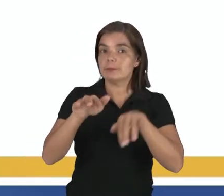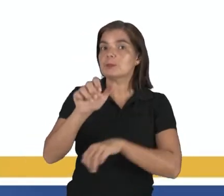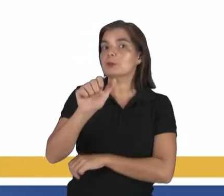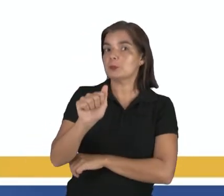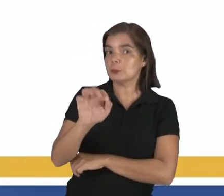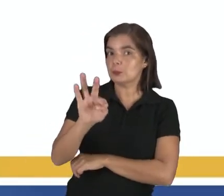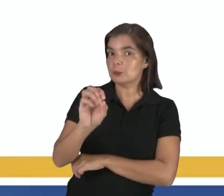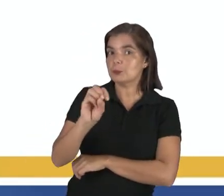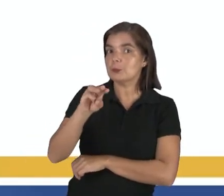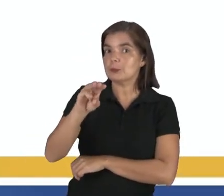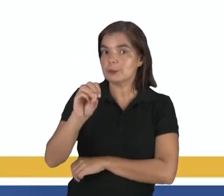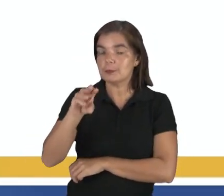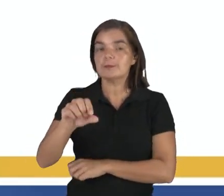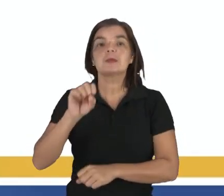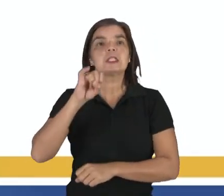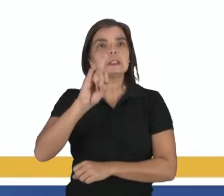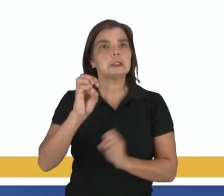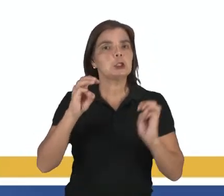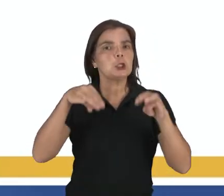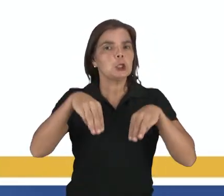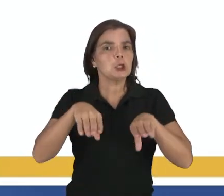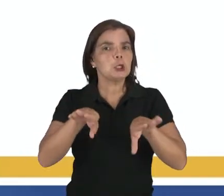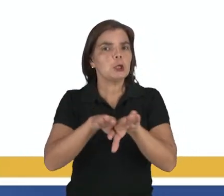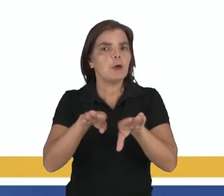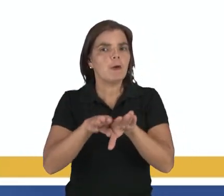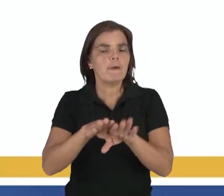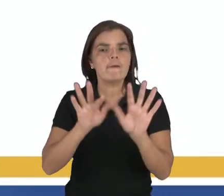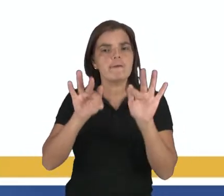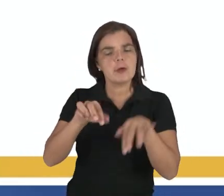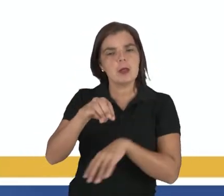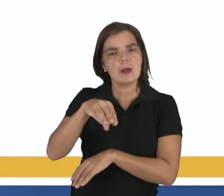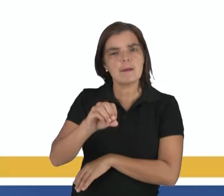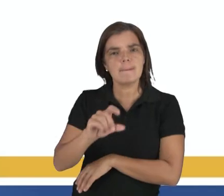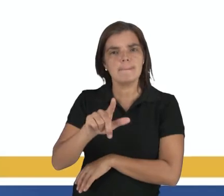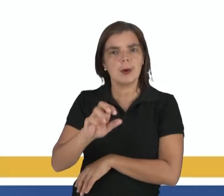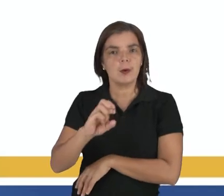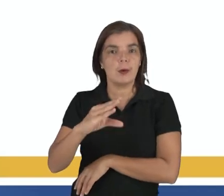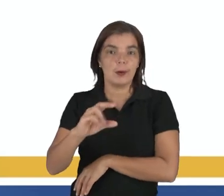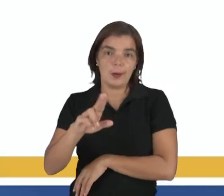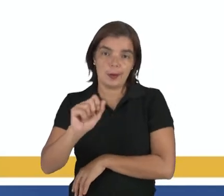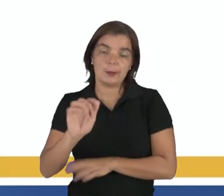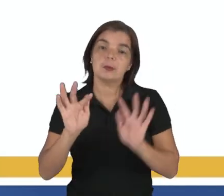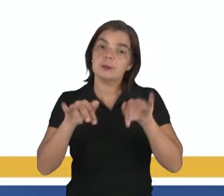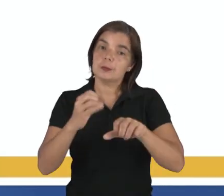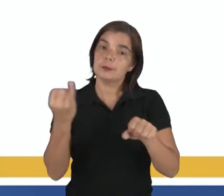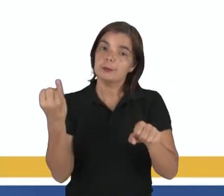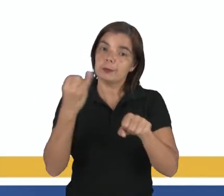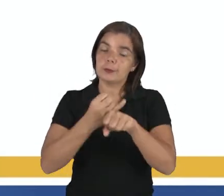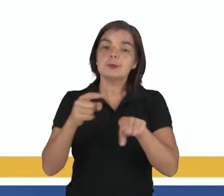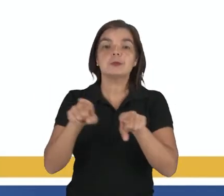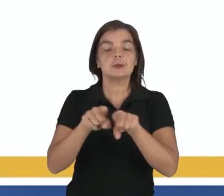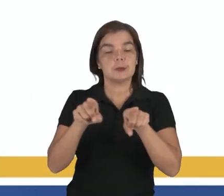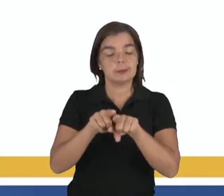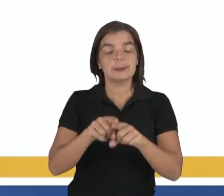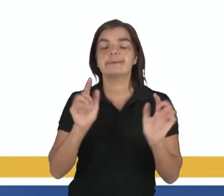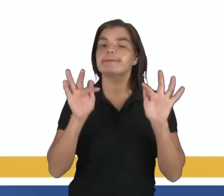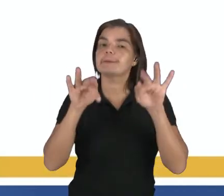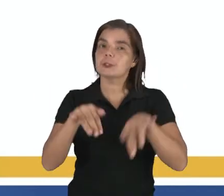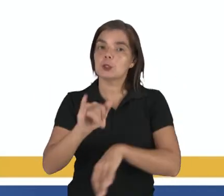com átomos. Se for moléculas, nós iremos finalizar com moléculas. E se for íons, nós